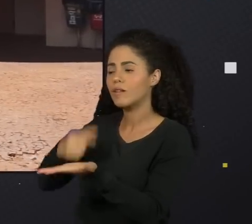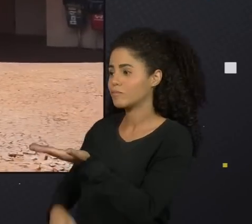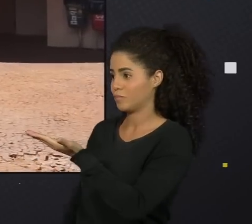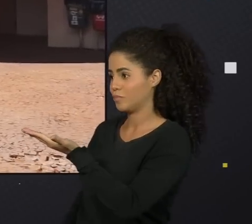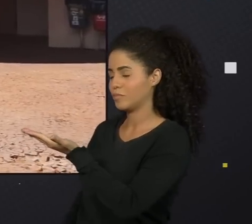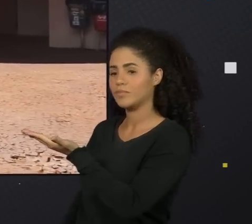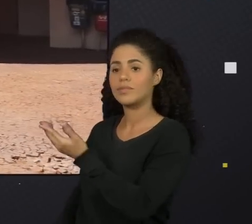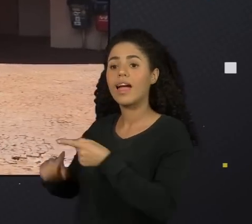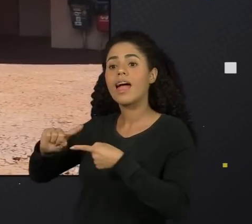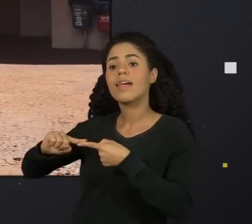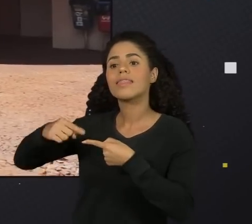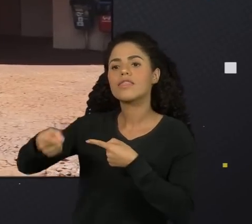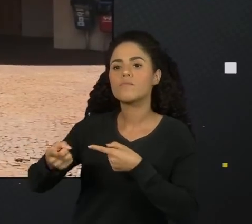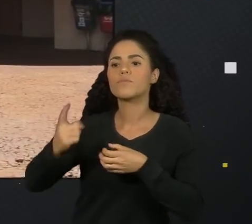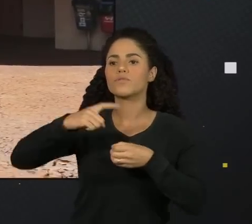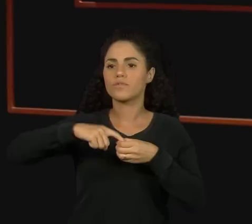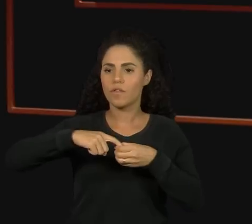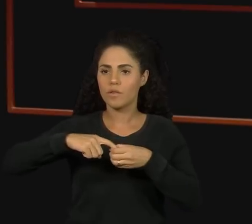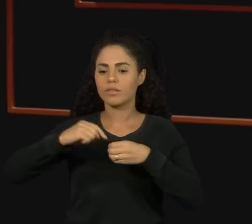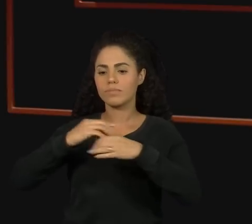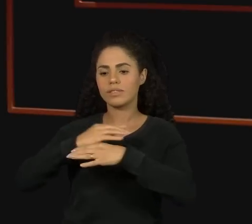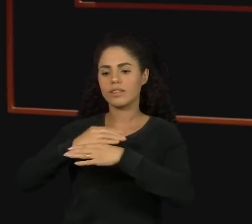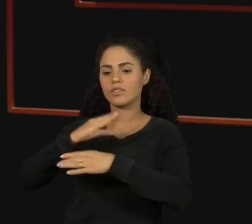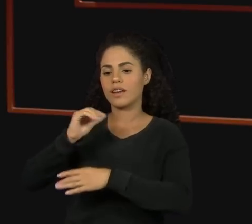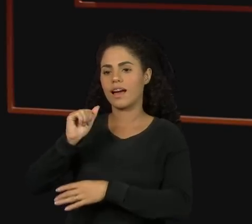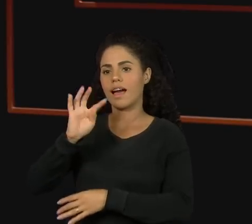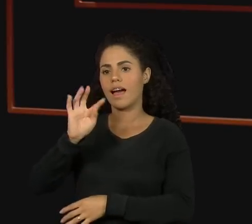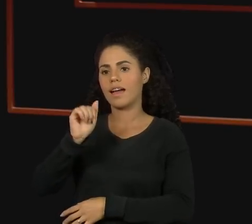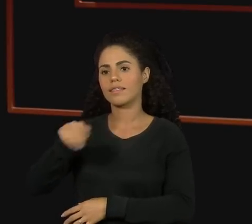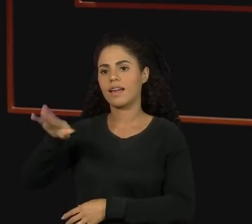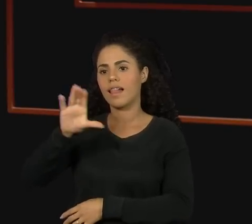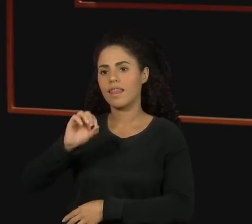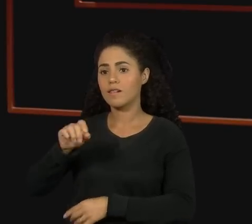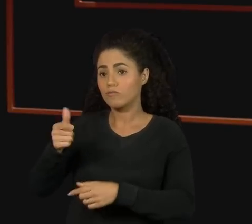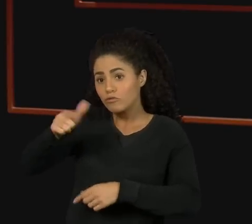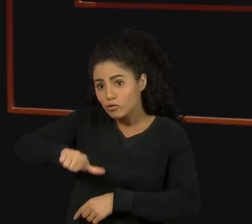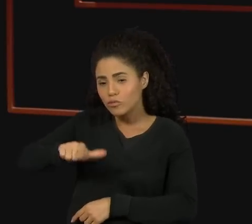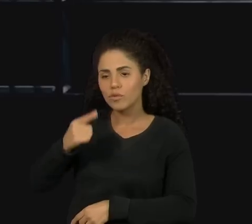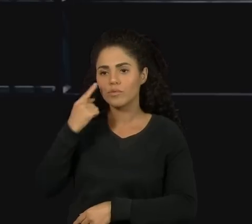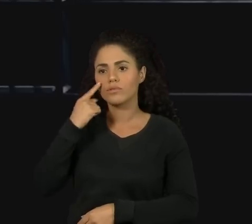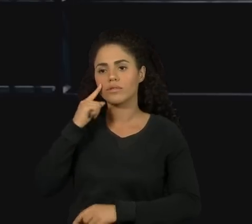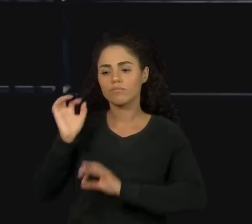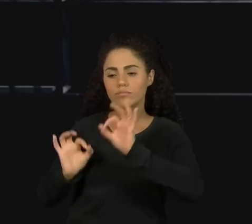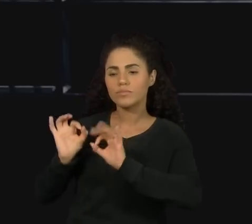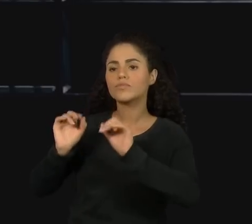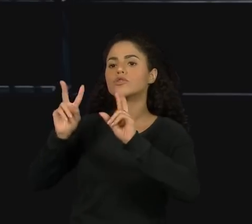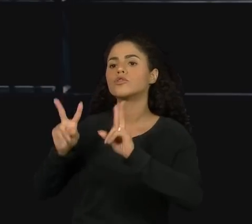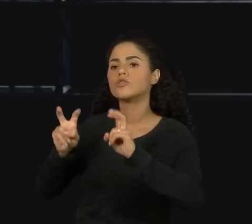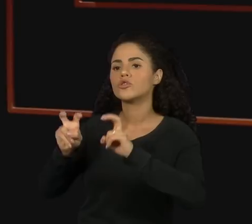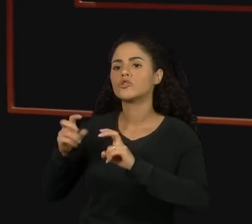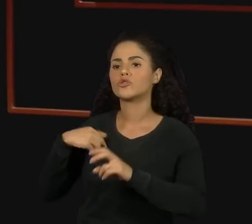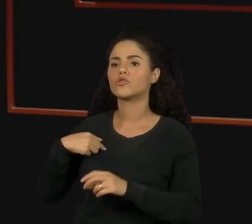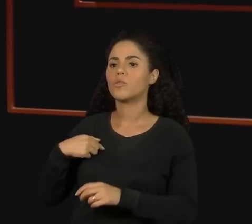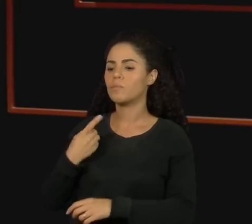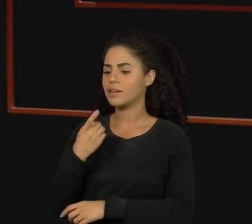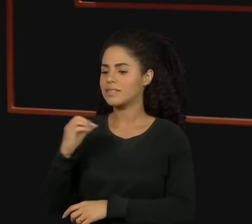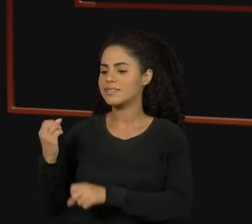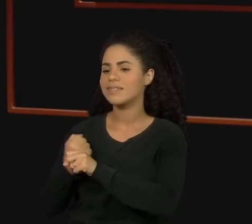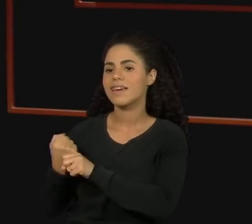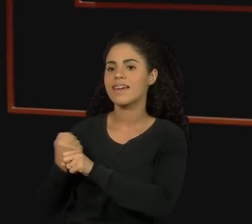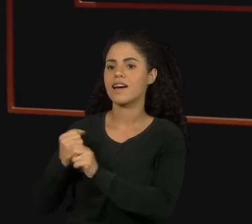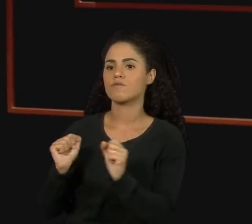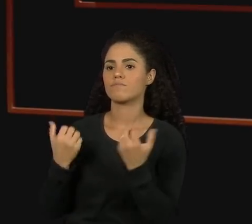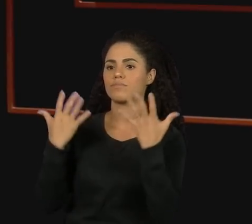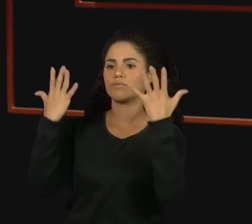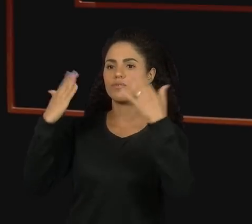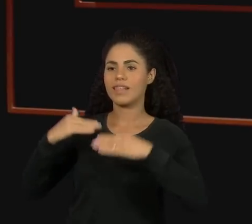depois ele volta para Catalão para fazer um espetáculo chamado Ópera Bufa, que era sobre o centenário da cidade, era uma coisa assim, e